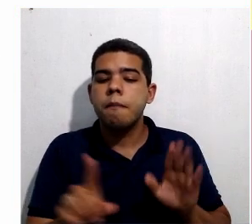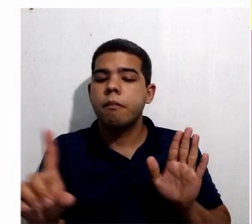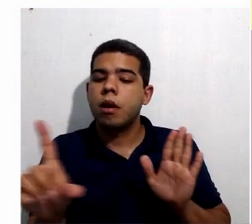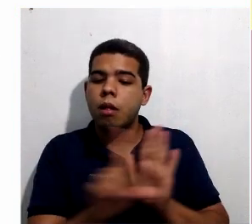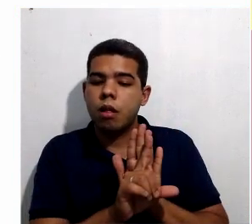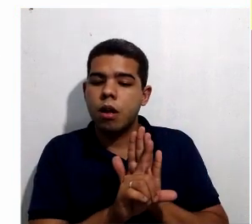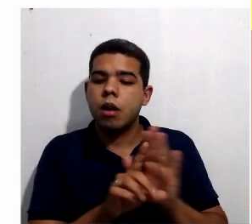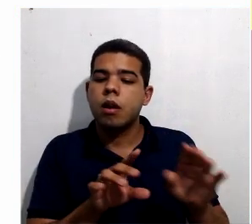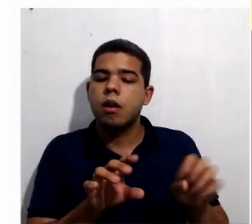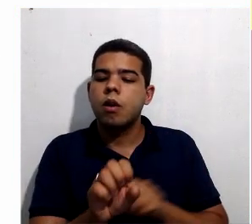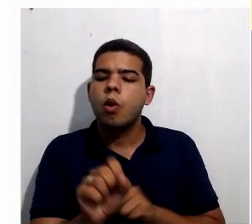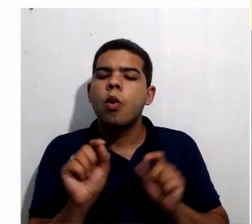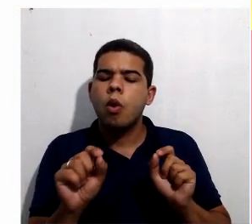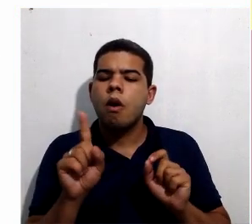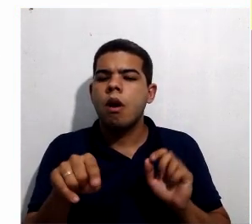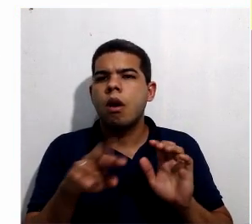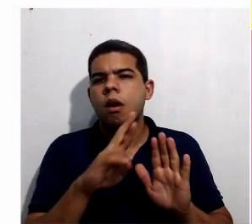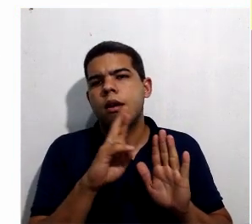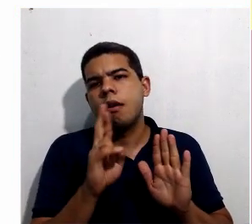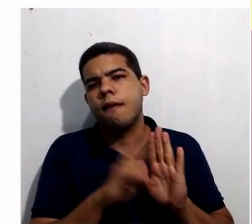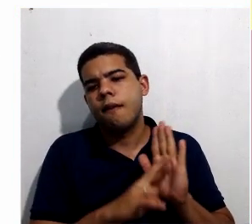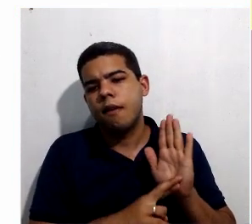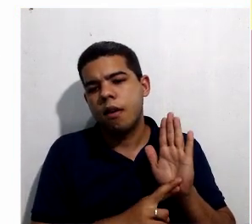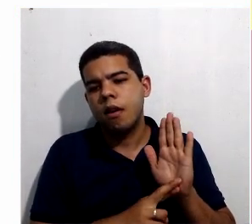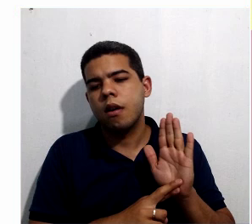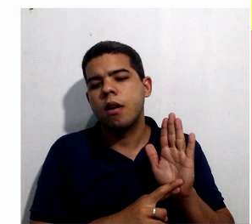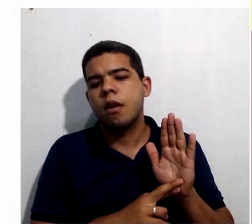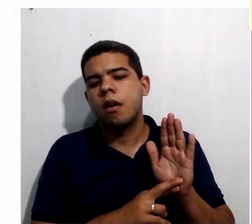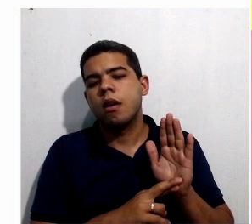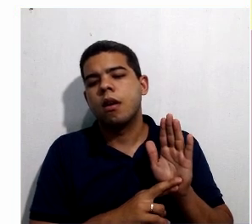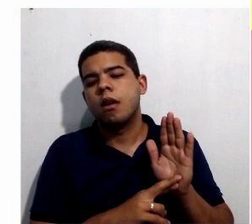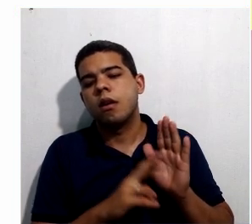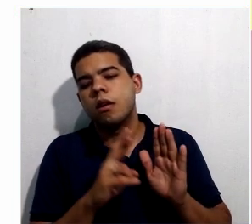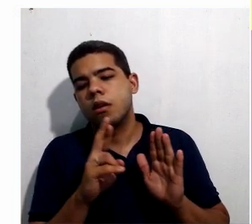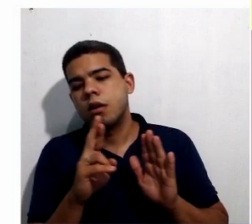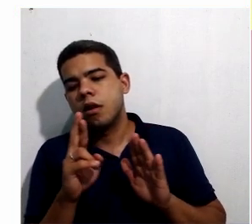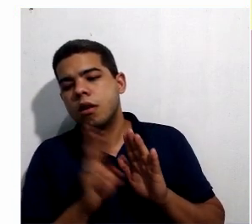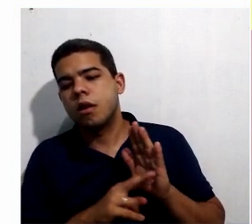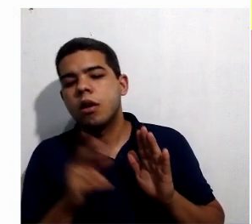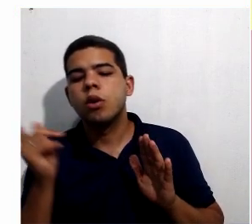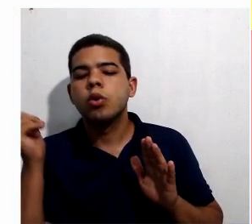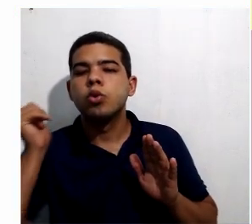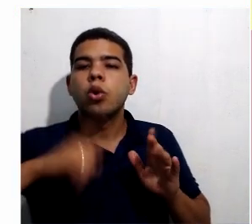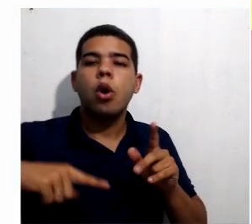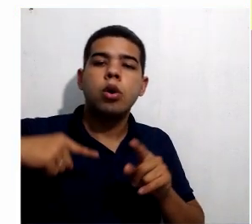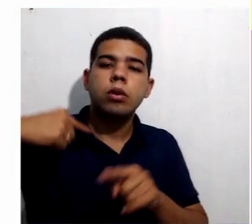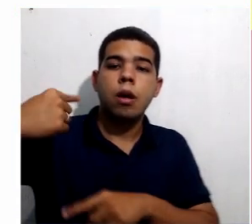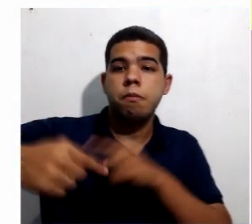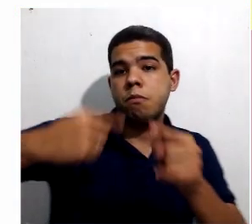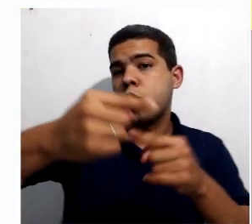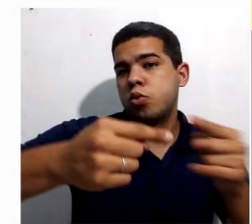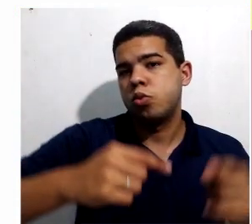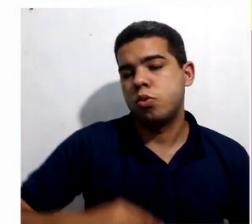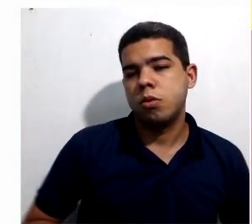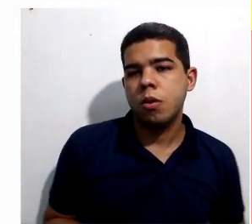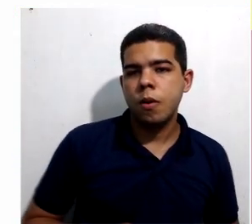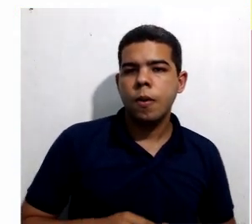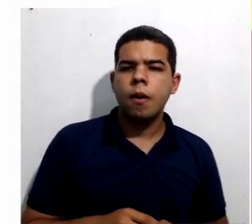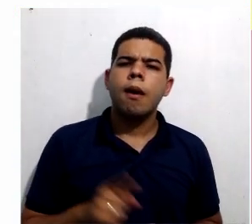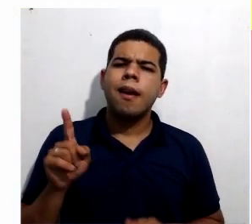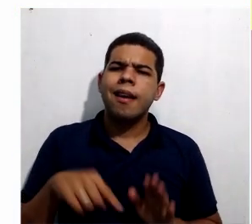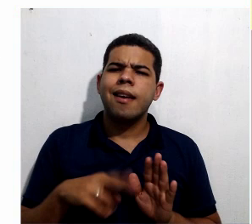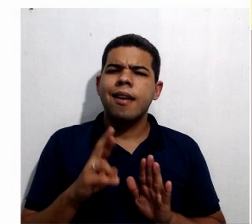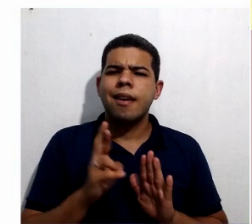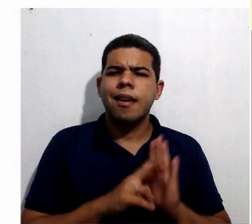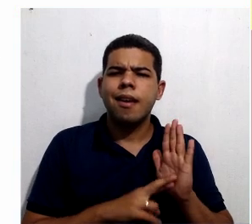de formação. Que seria essa lei de formação? Trair entre parênteses, regra para a obtenção dos próximos termos. É